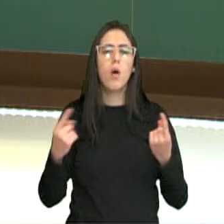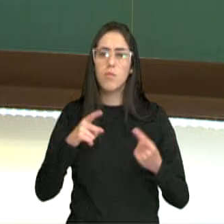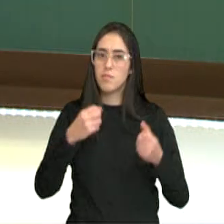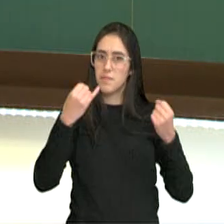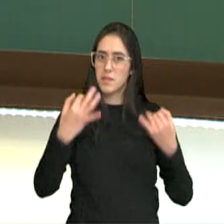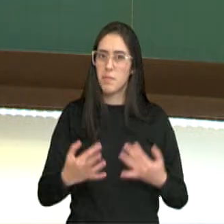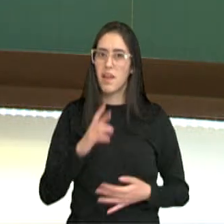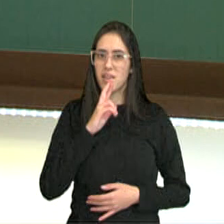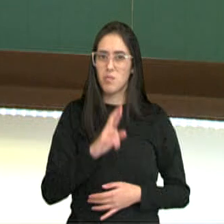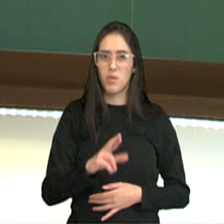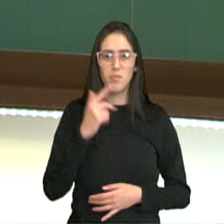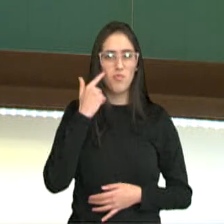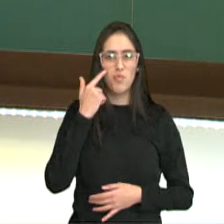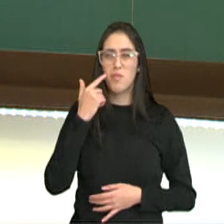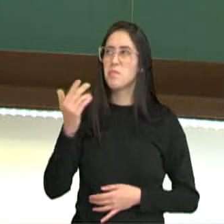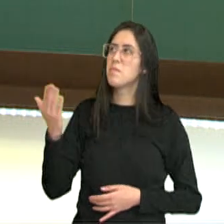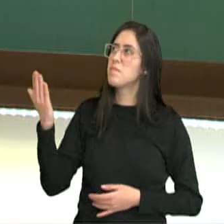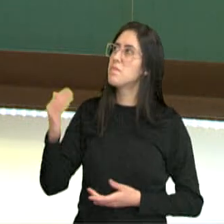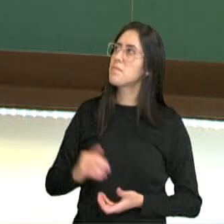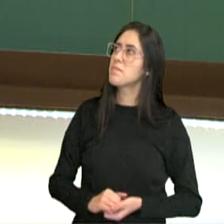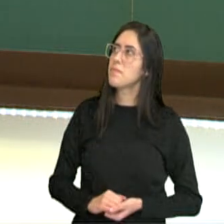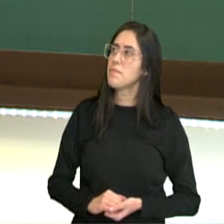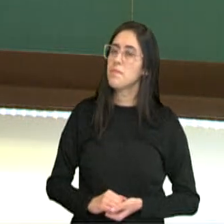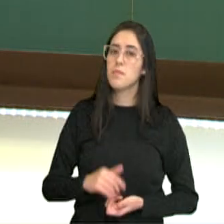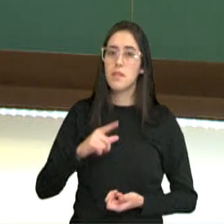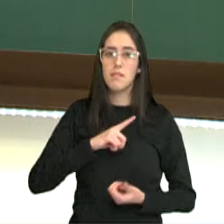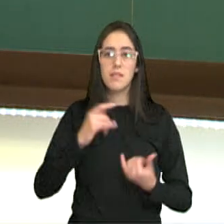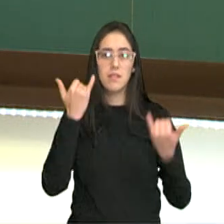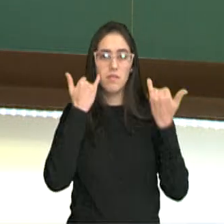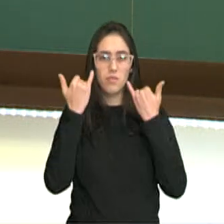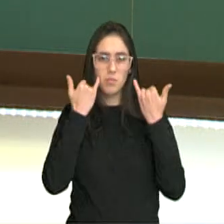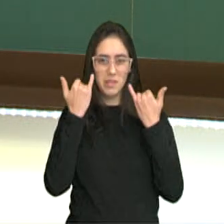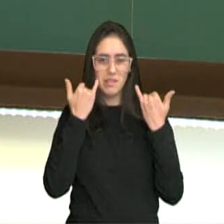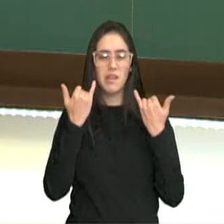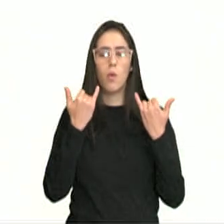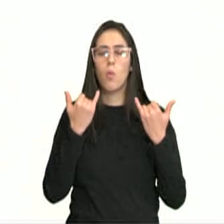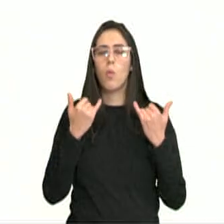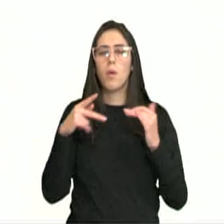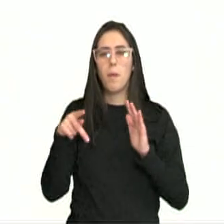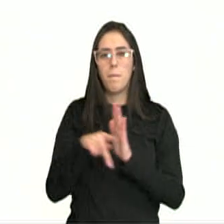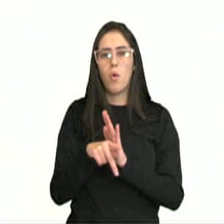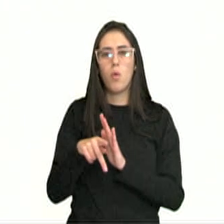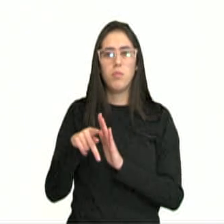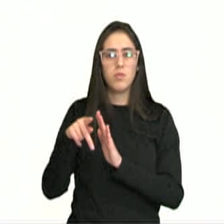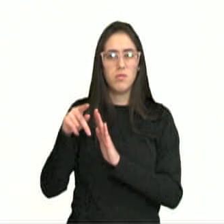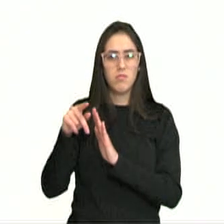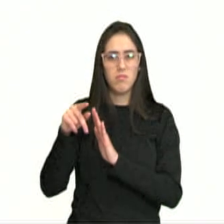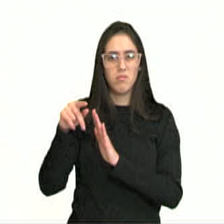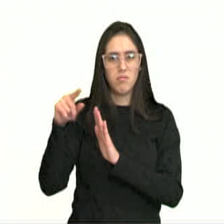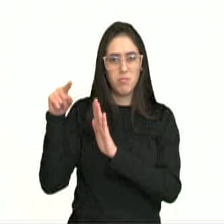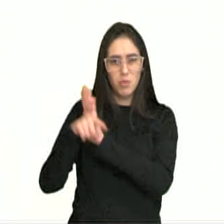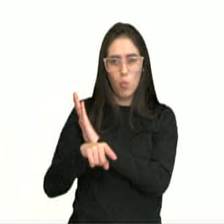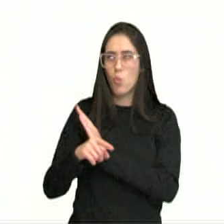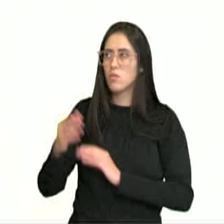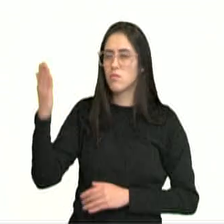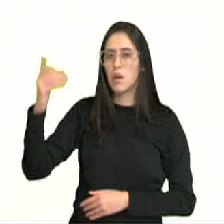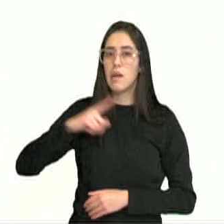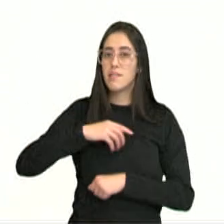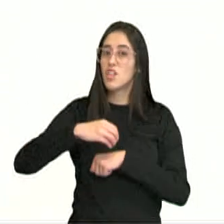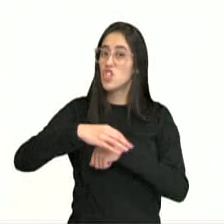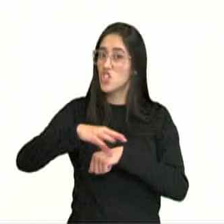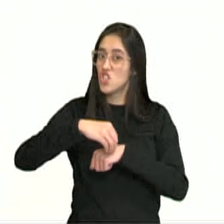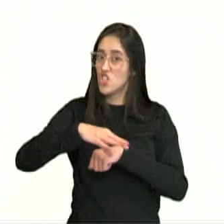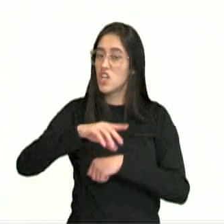resposta. Então vamos ver como ficou? Seguindo as informações do enunciado, ou seja, utilizando as dicas que ele deu e olhando a